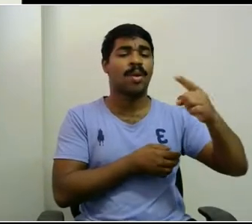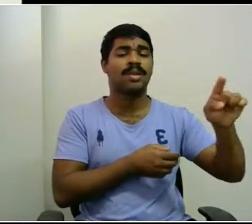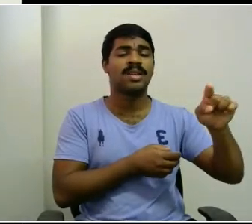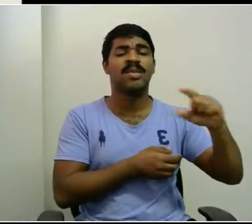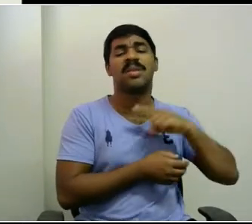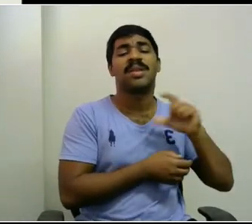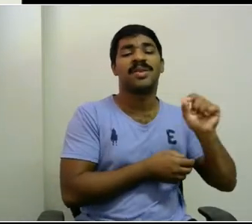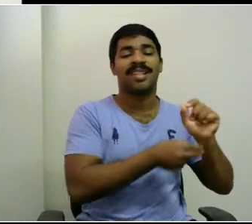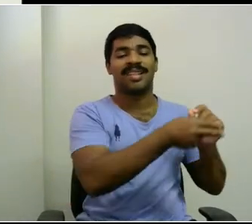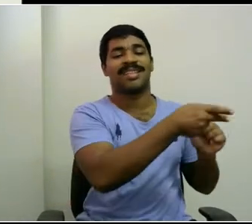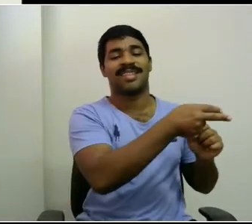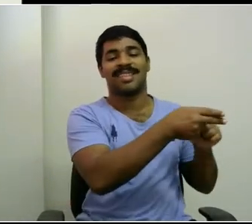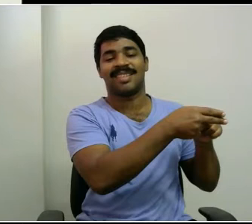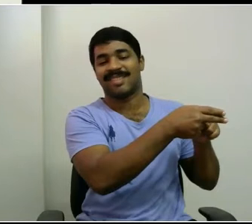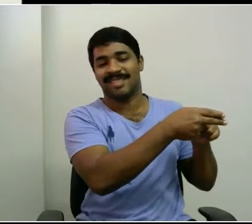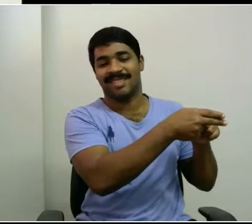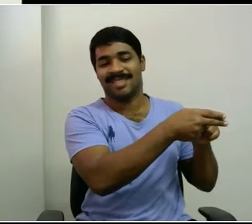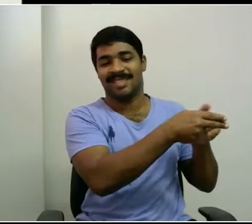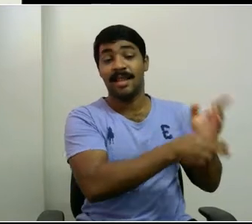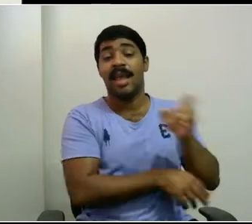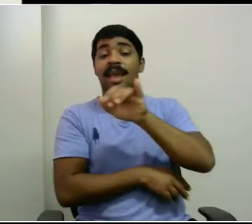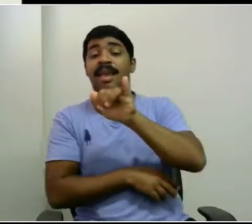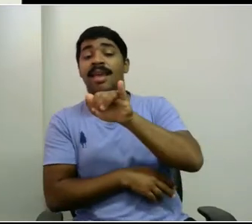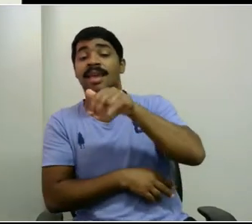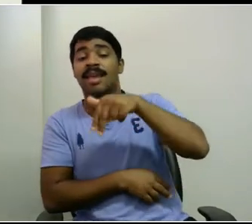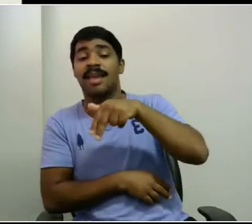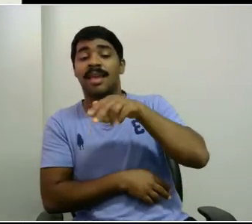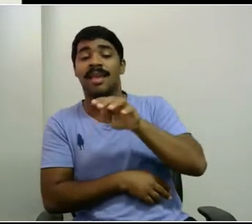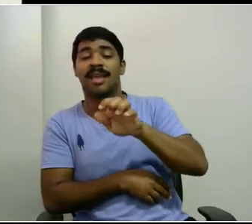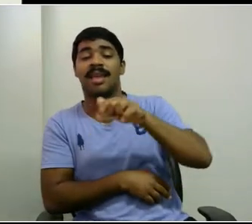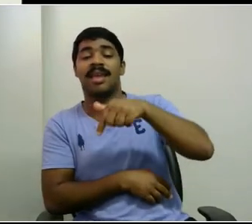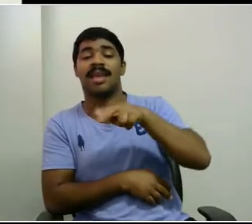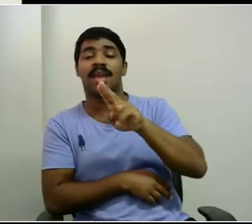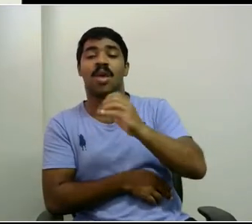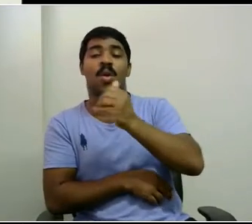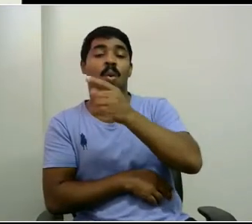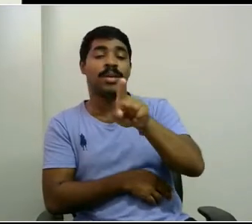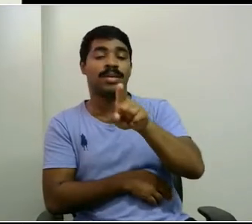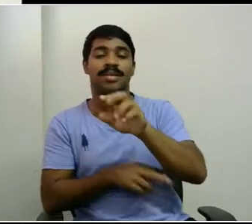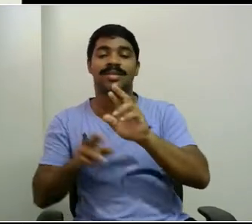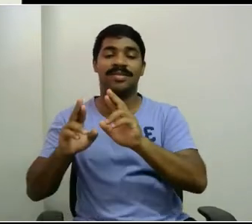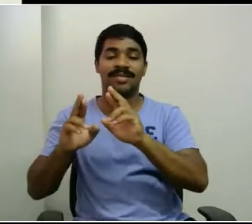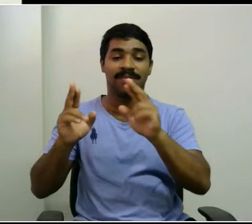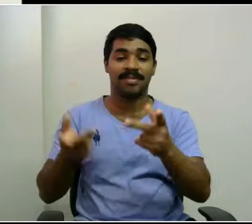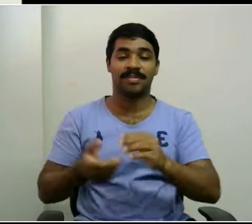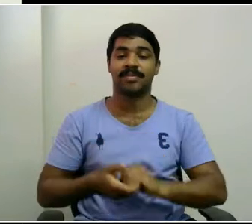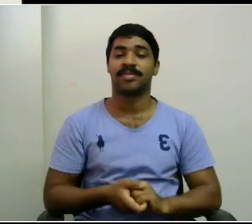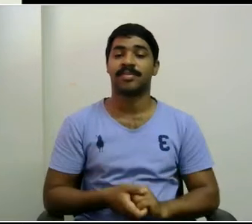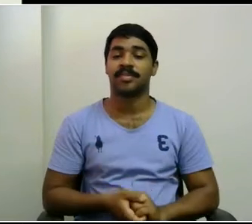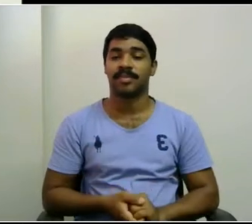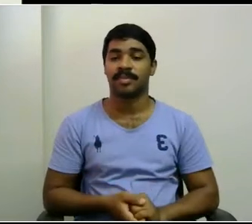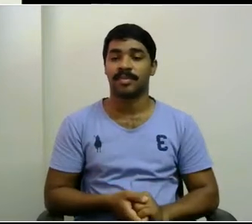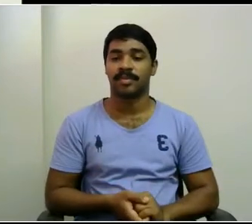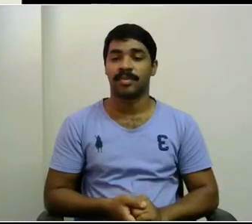única. E na inequação, a gente tem uma infinidade ou uma afinidade de valores que satisfazem essa igualdade. Vamos